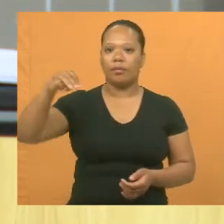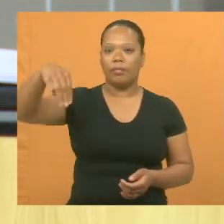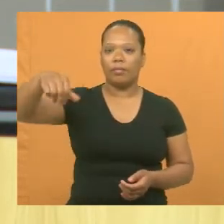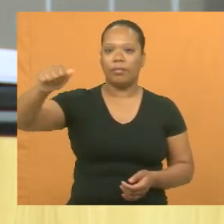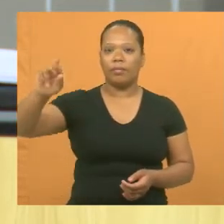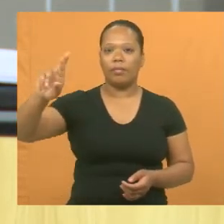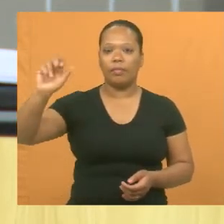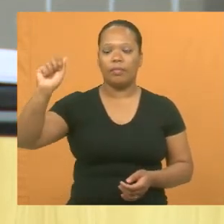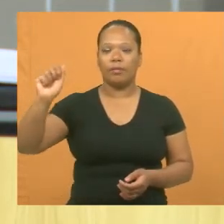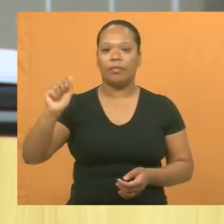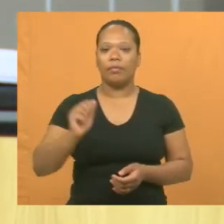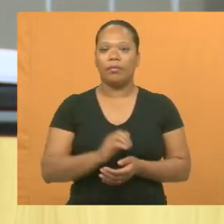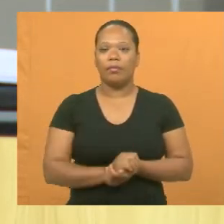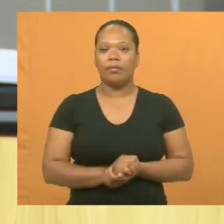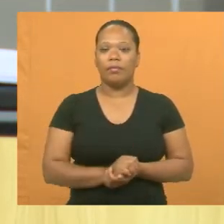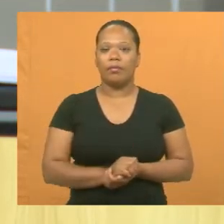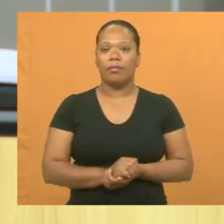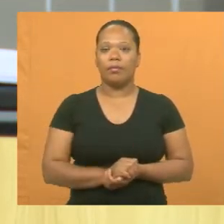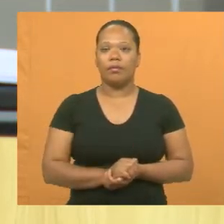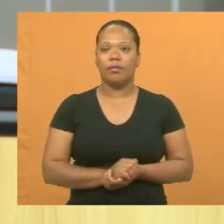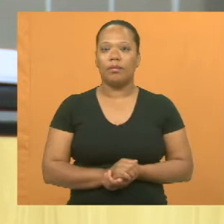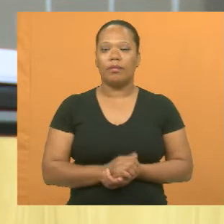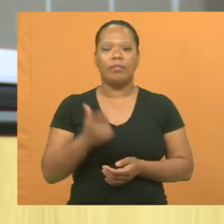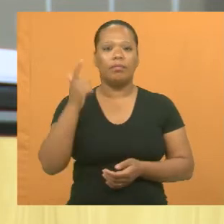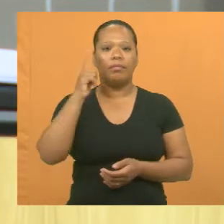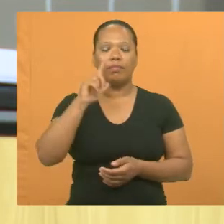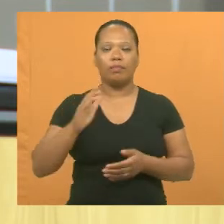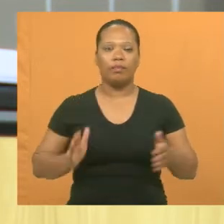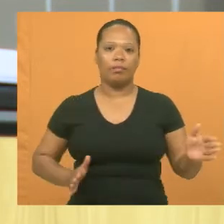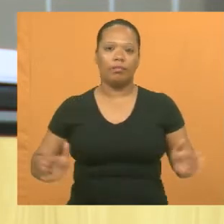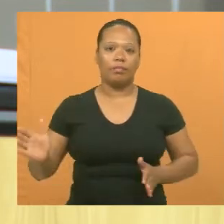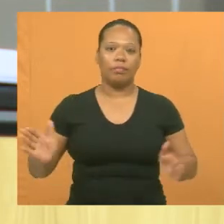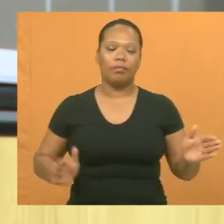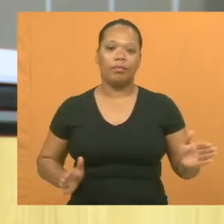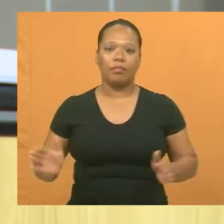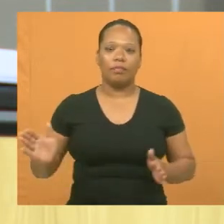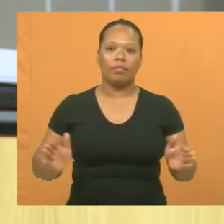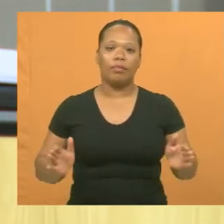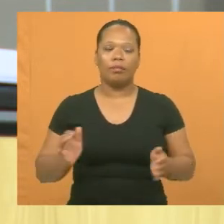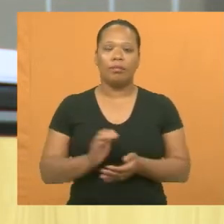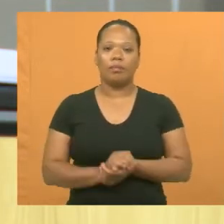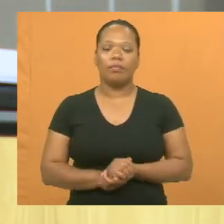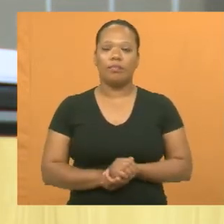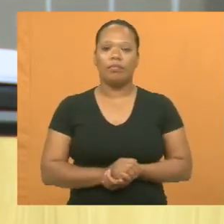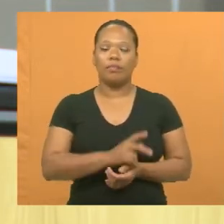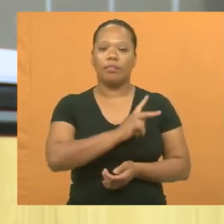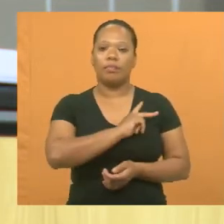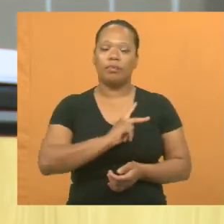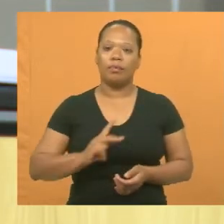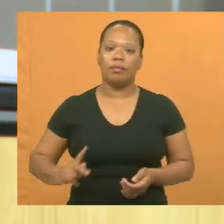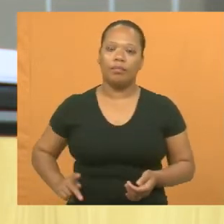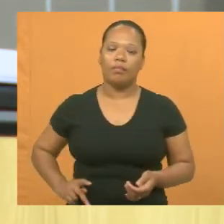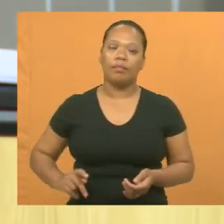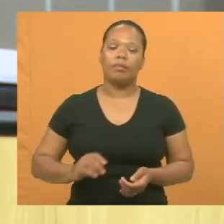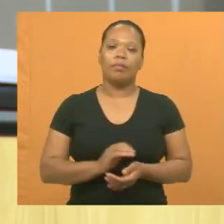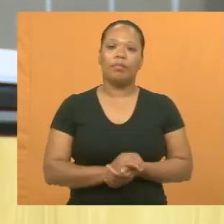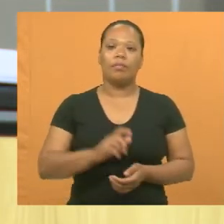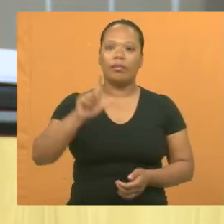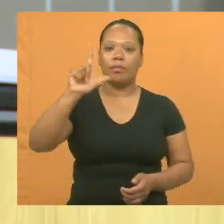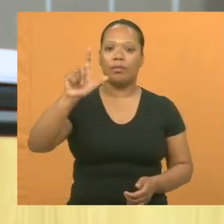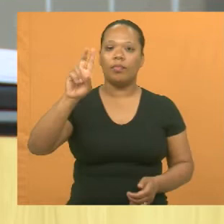eleitoral de 2018 e pela conquista de mandato no Senado Federal. Autoria, vereadora Lucimar Ponciano. Moção